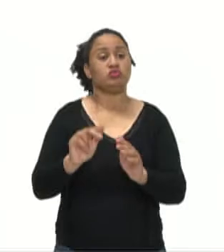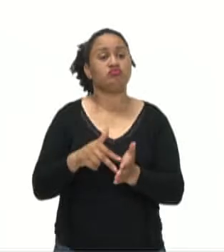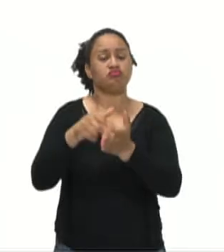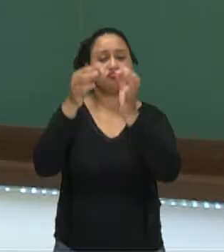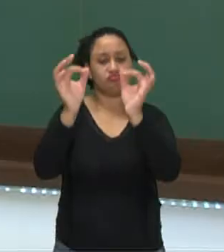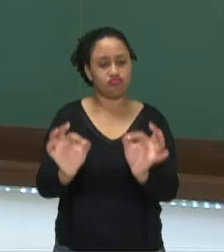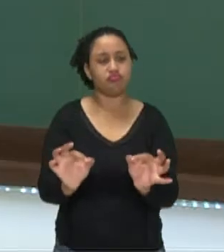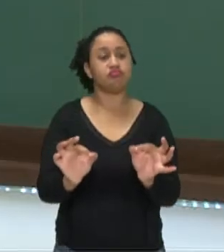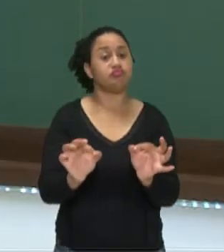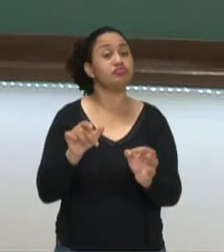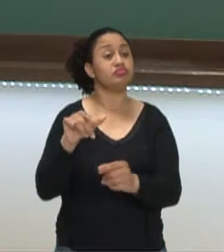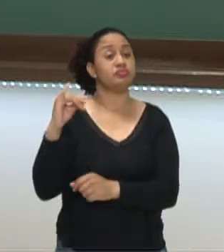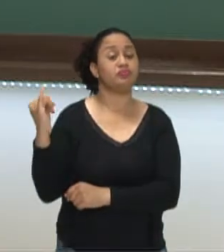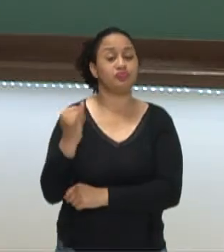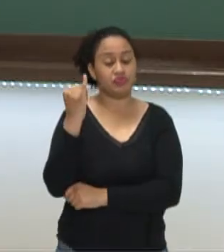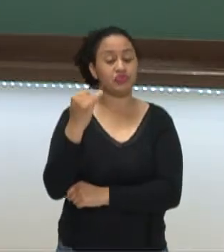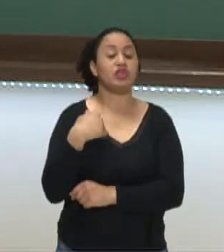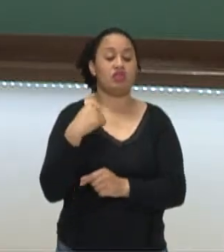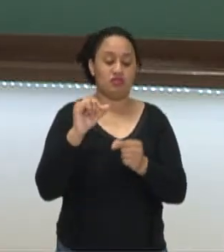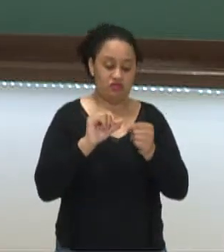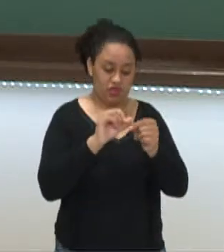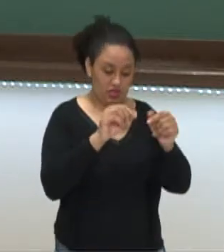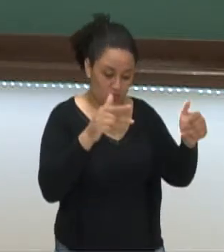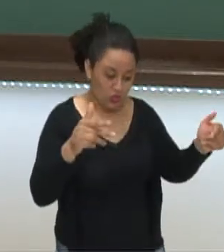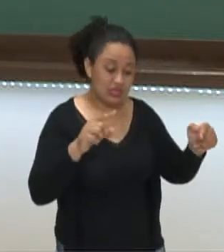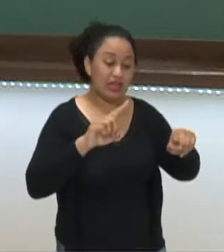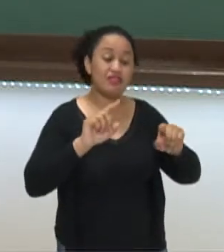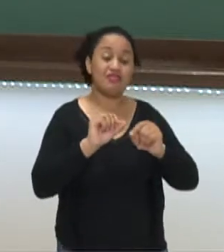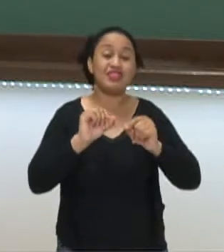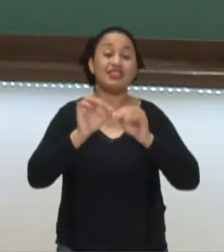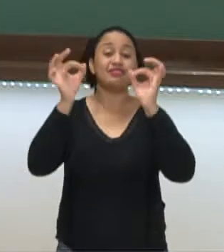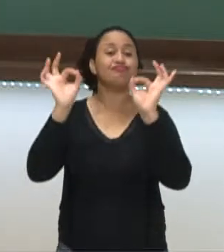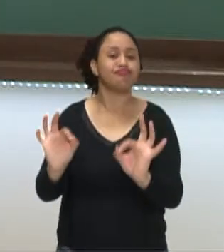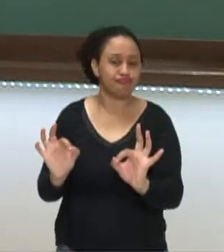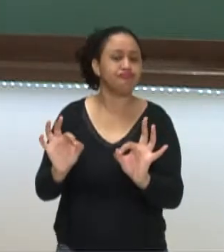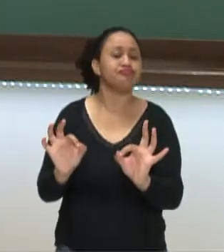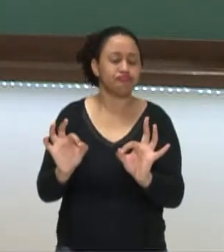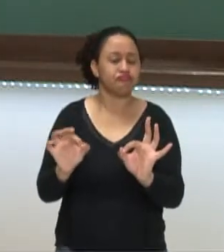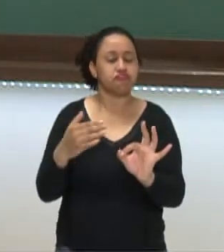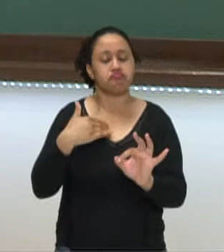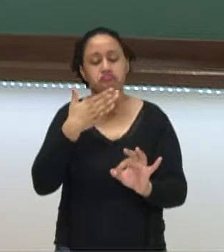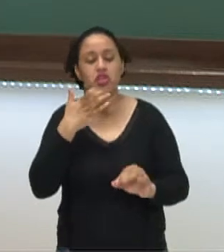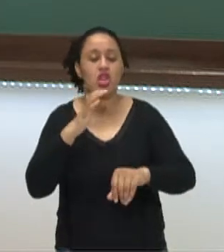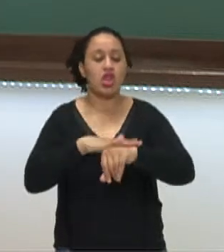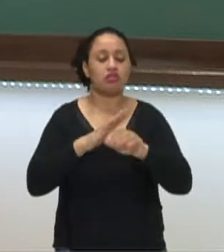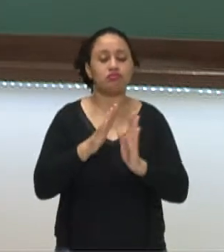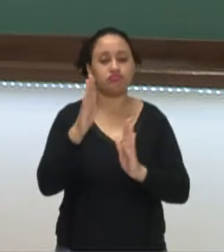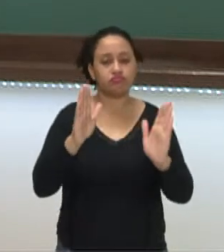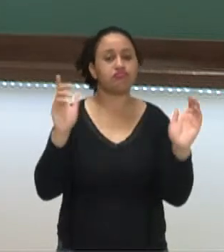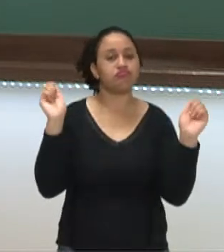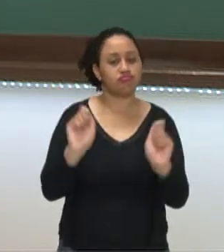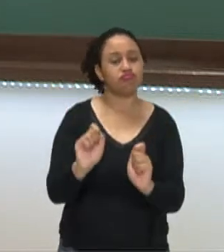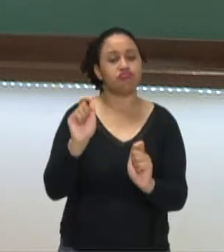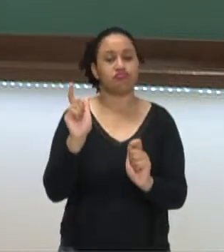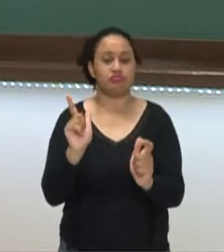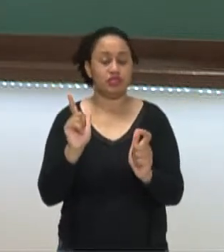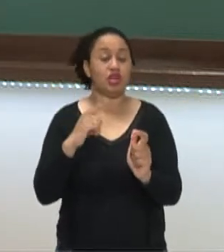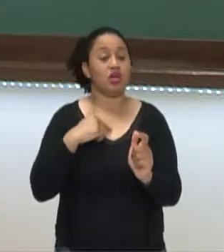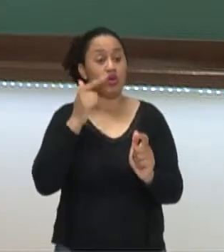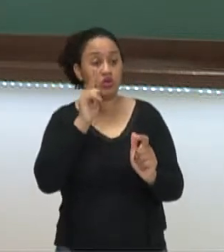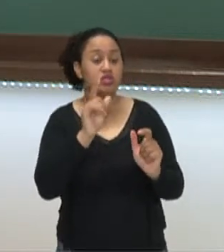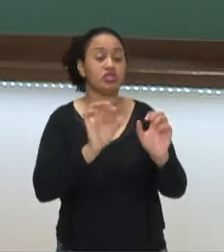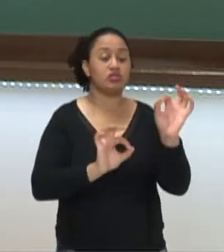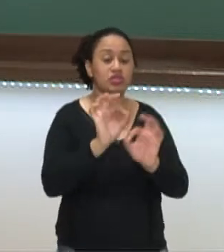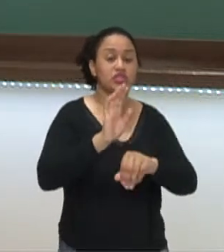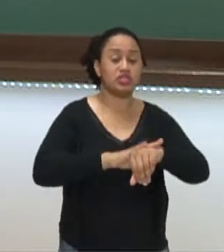E isso é fundamental, ser produtivo e ser eficiente no melhor tempo possível. Gerenciar bem o tempo